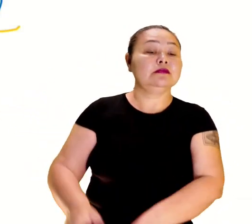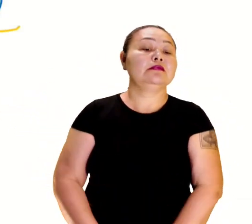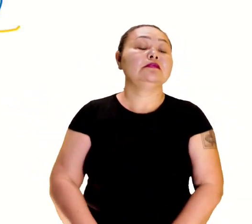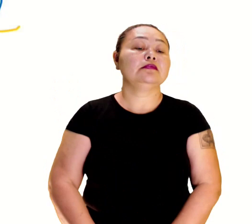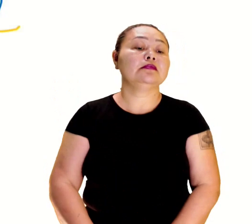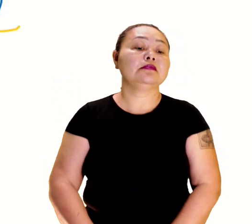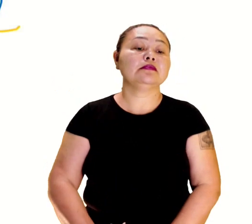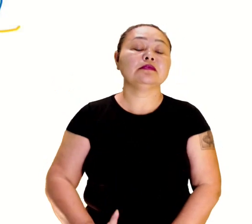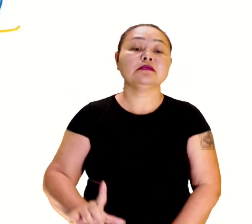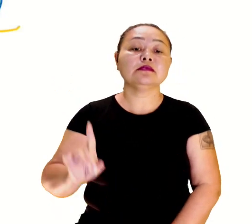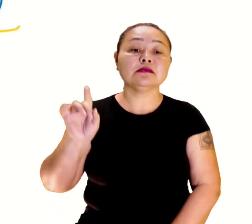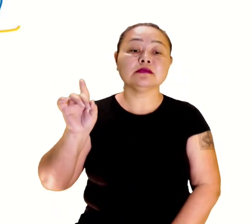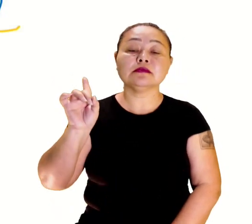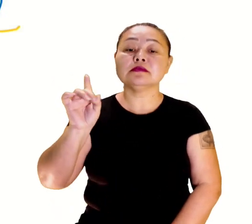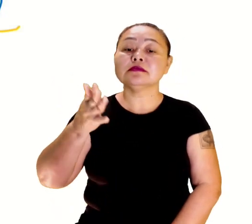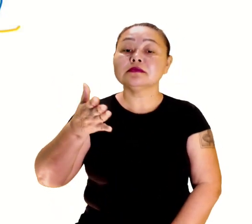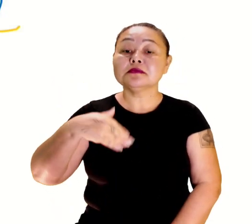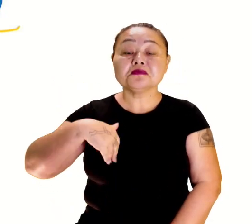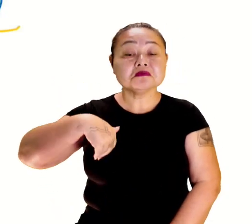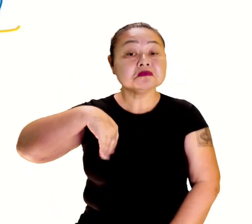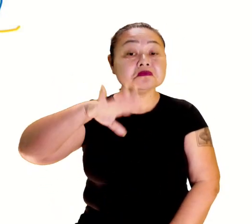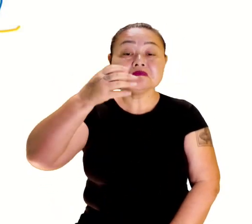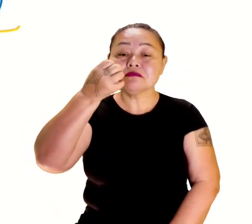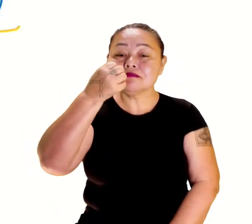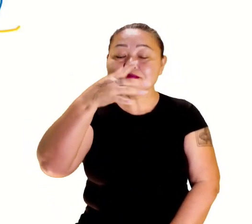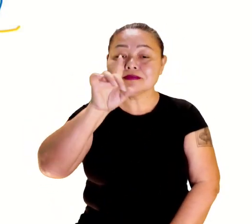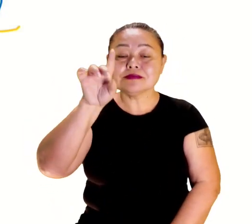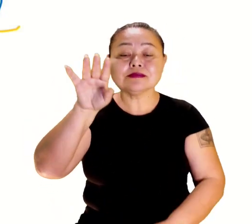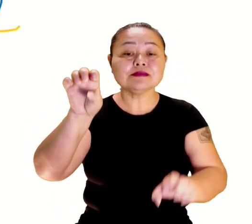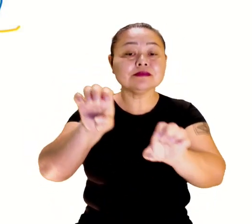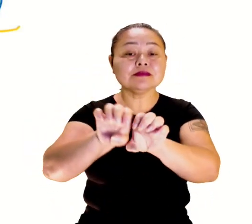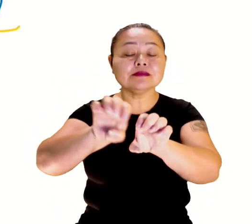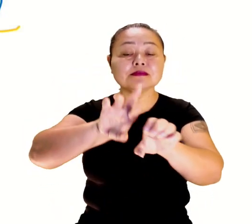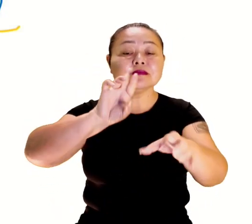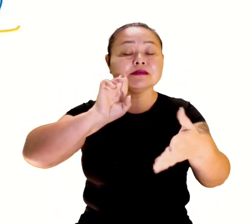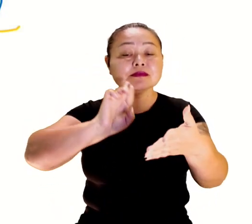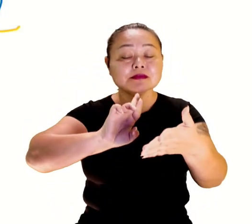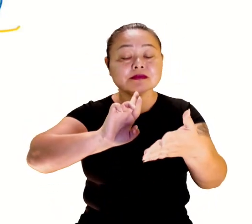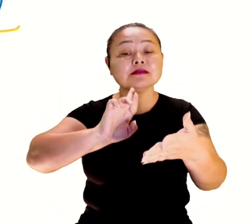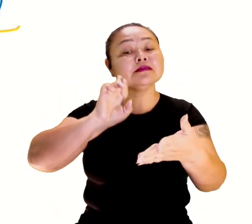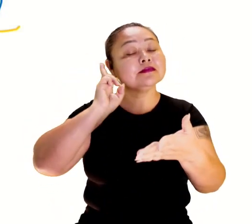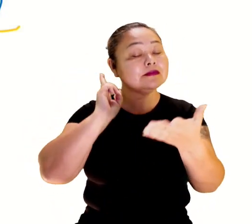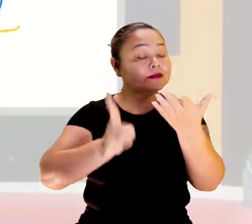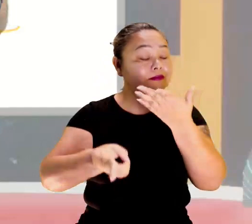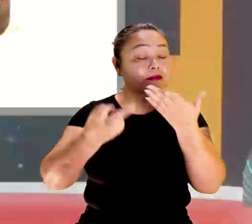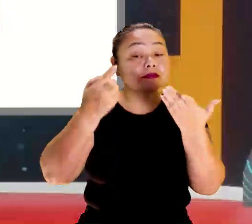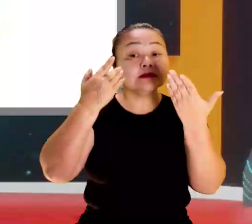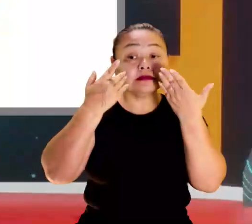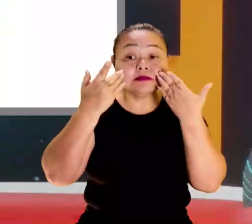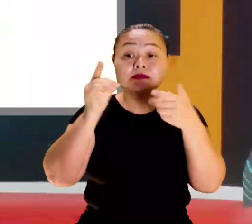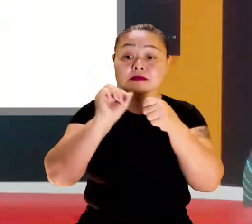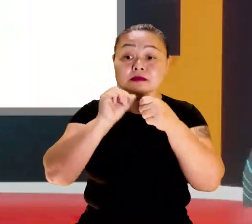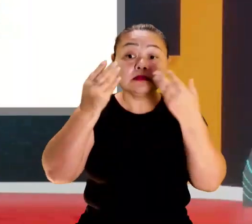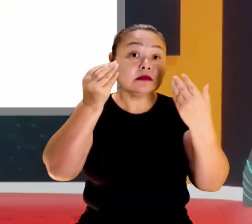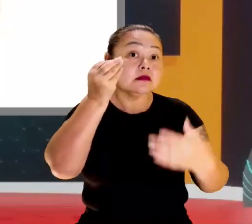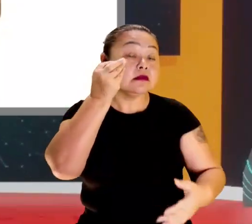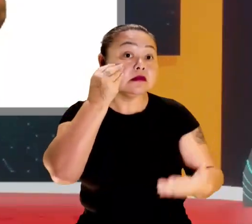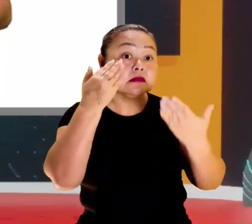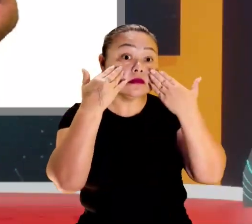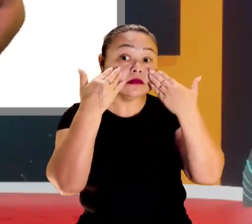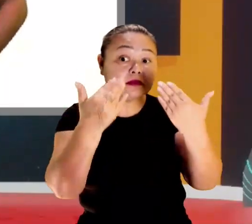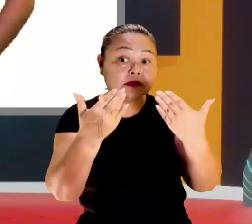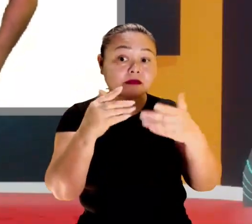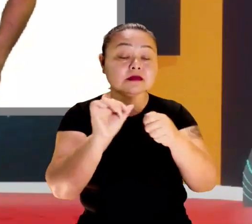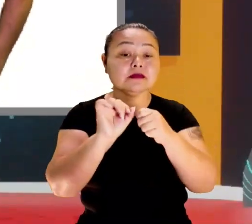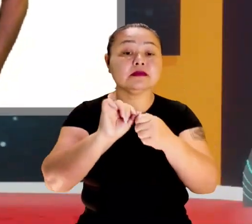é que sempre, é verdade? o mais legal de resolver equações é que você sempre pode tirar a prova real. Então, toda vez que você